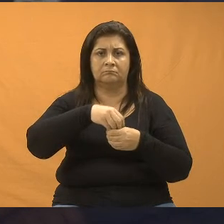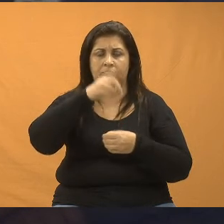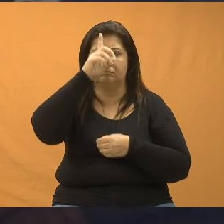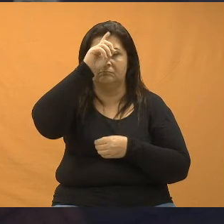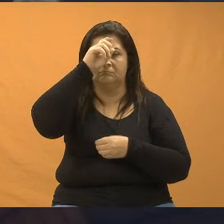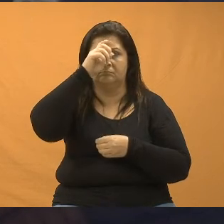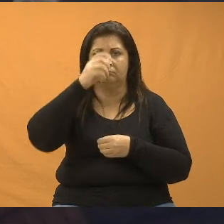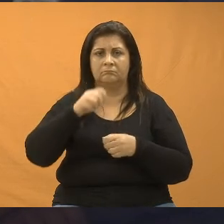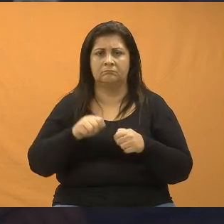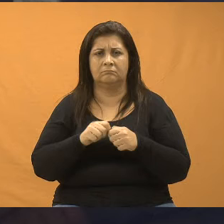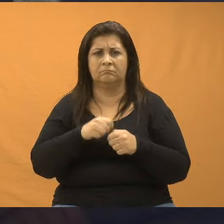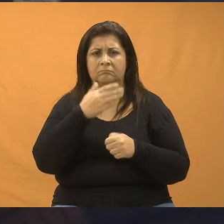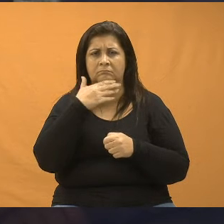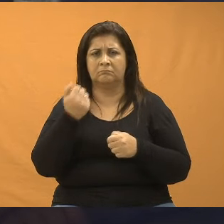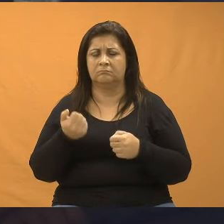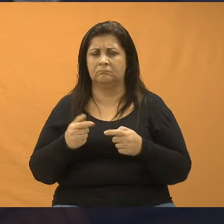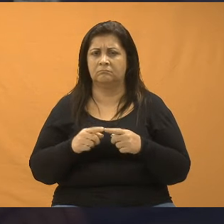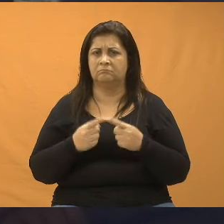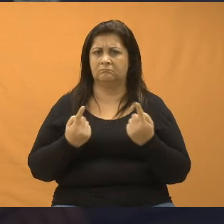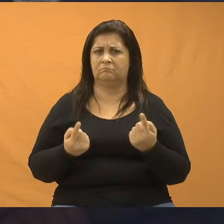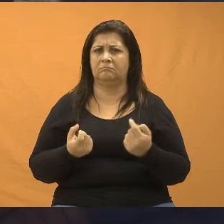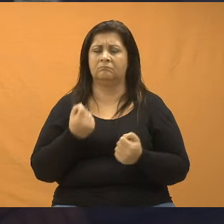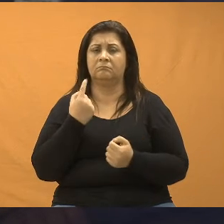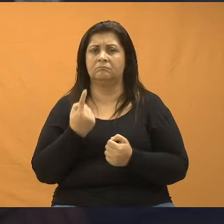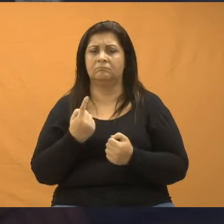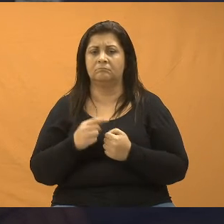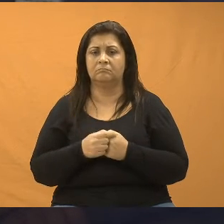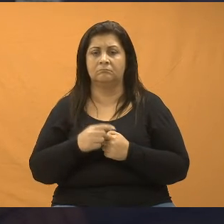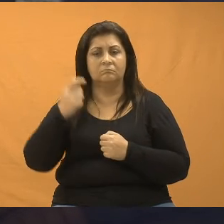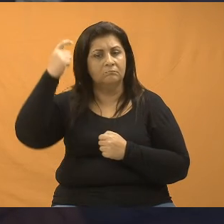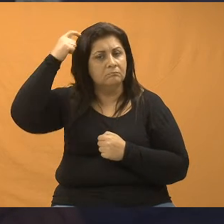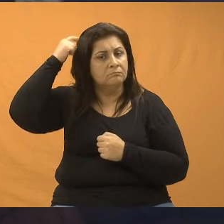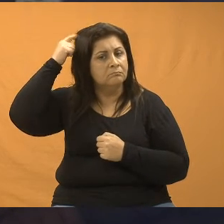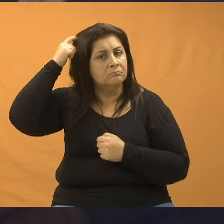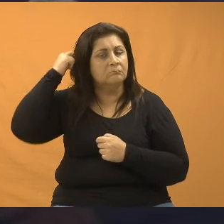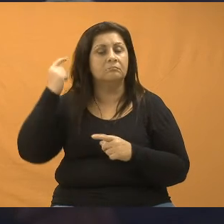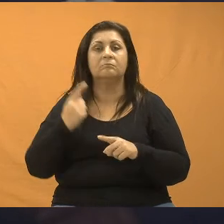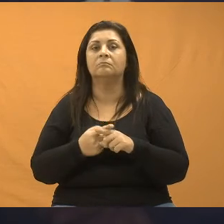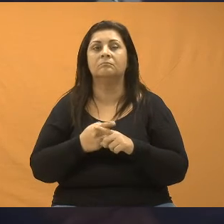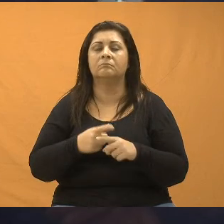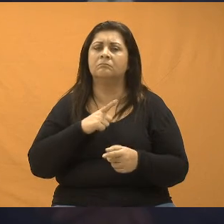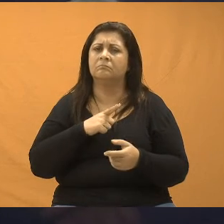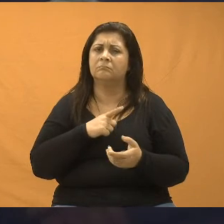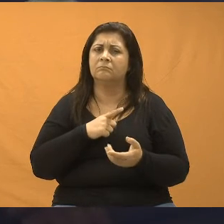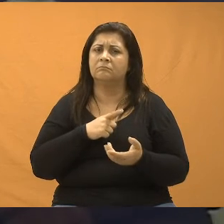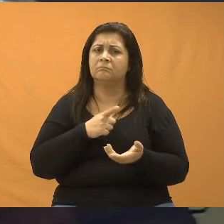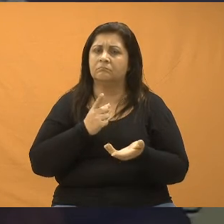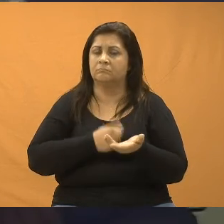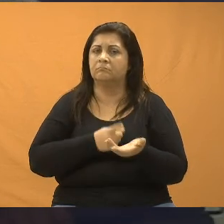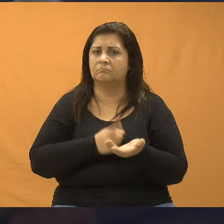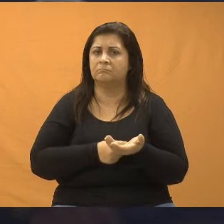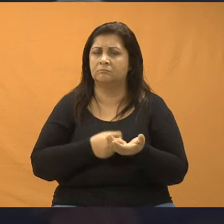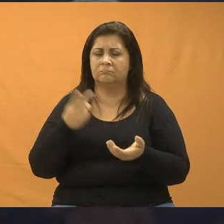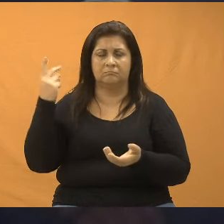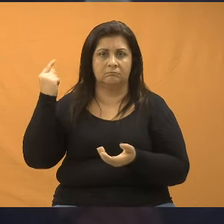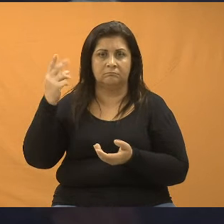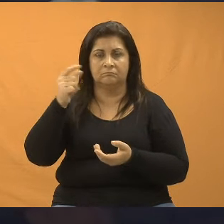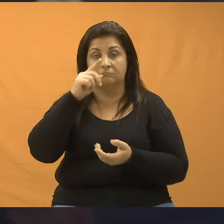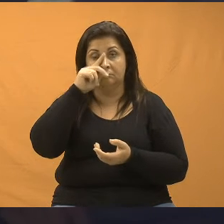gestão. Mas logo de cara eu estranhei muito, porque eu tinha um contrato com a Santa Casa de algum tempo já,